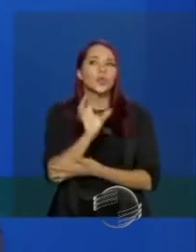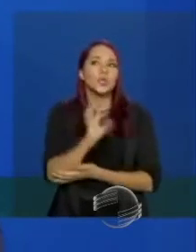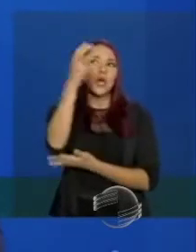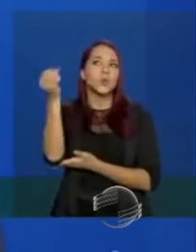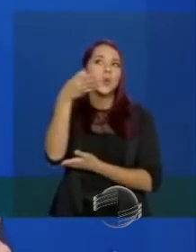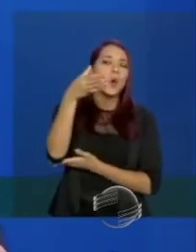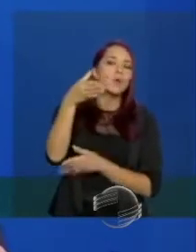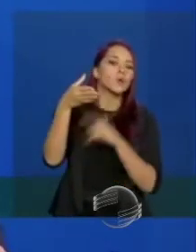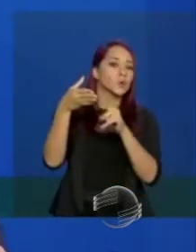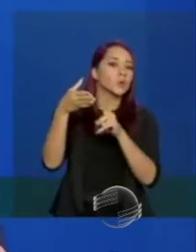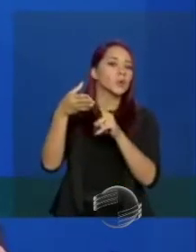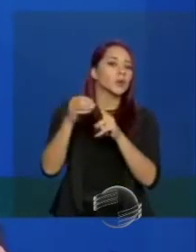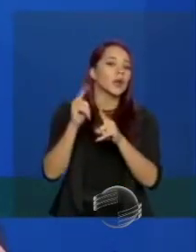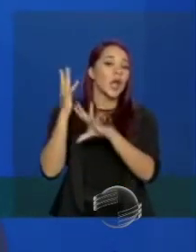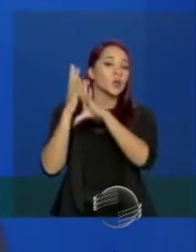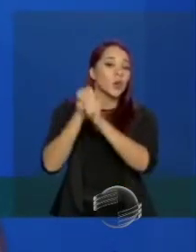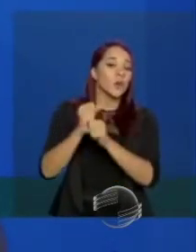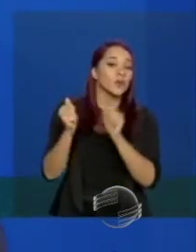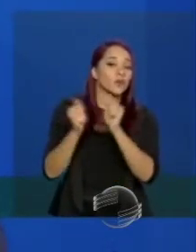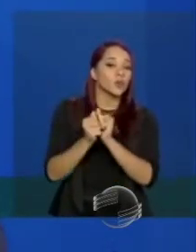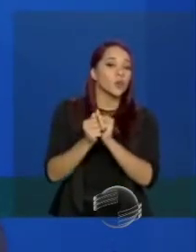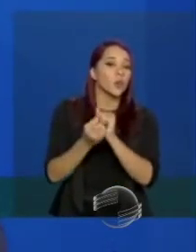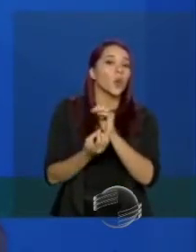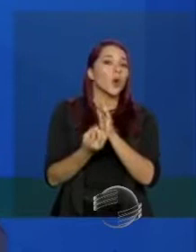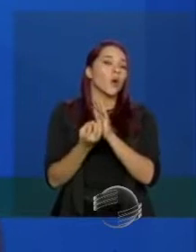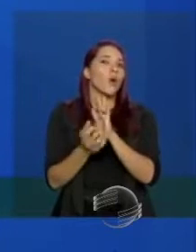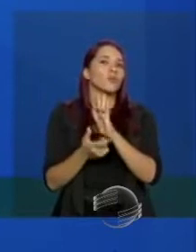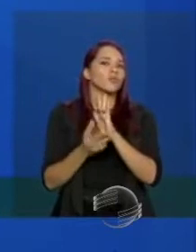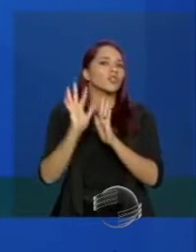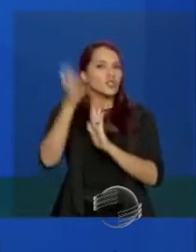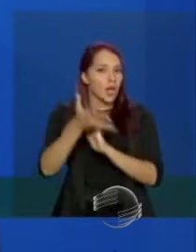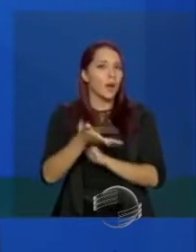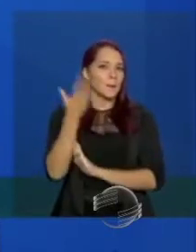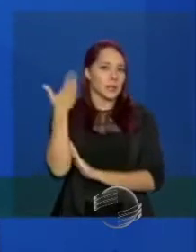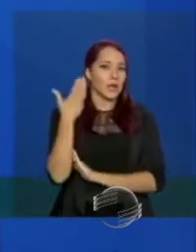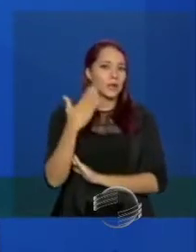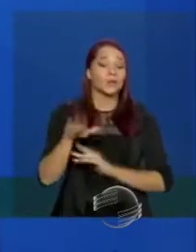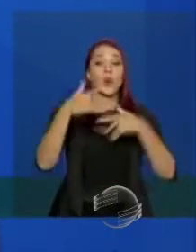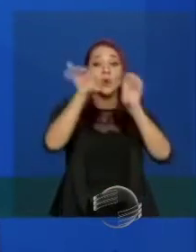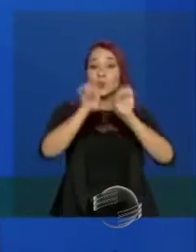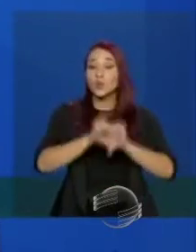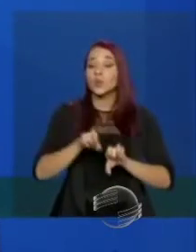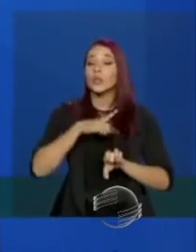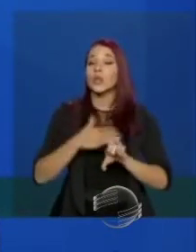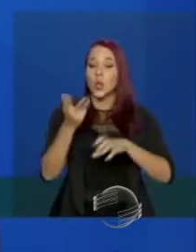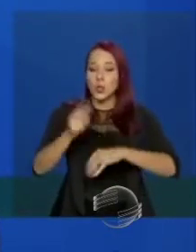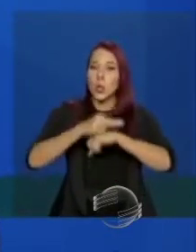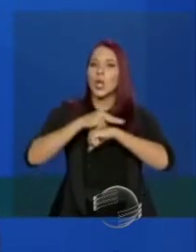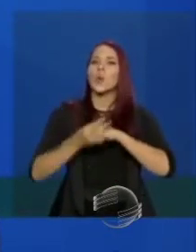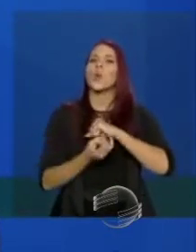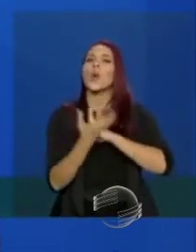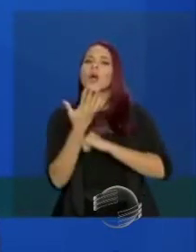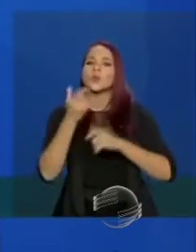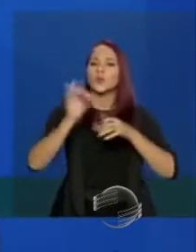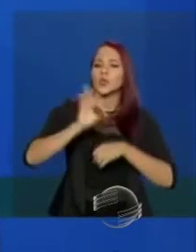que deve surgir, somado aos casos anteriores. Qual é a estrutura que você tem hoje de leitos? Quantos por cento